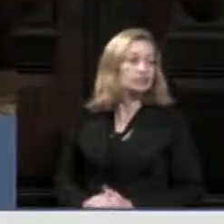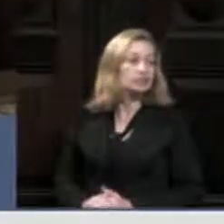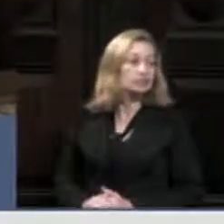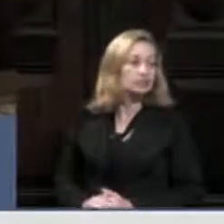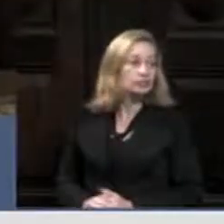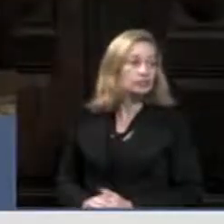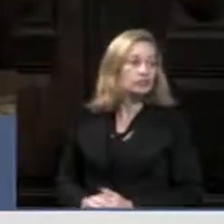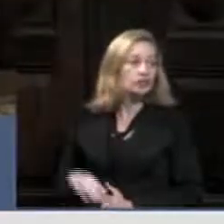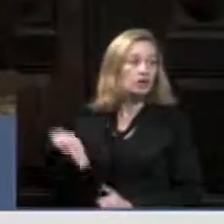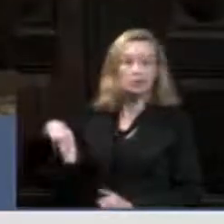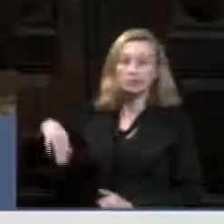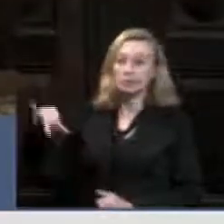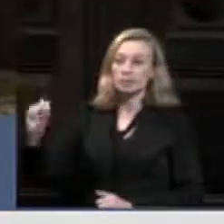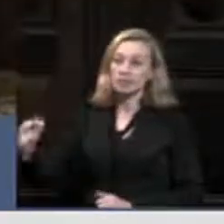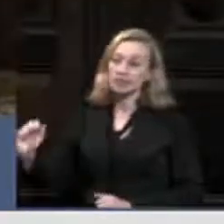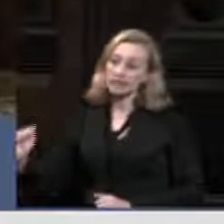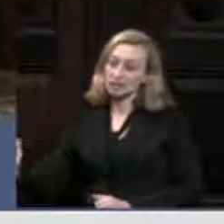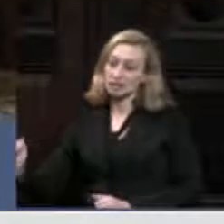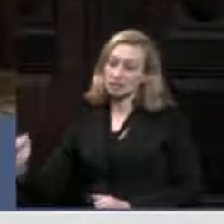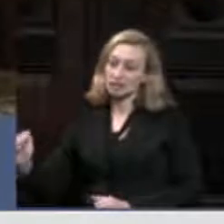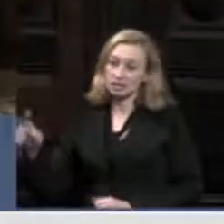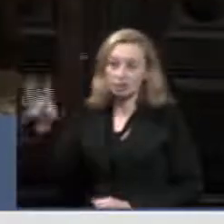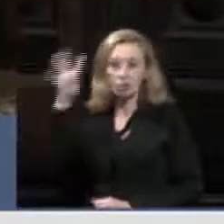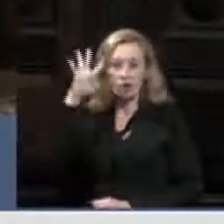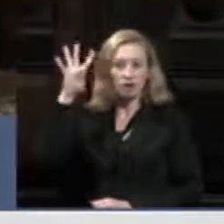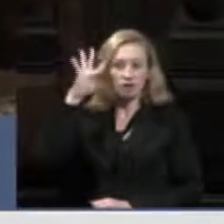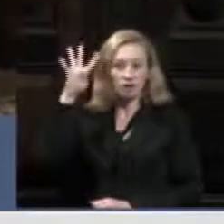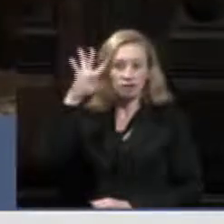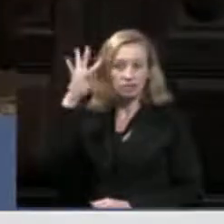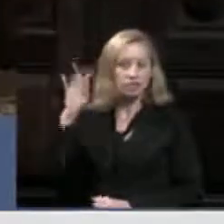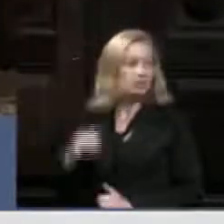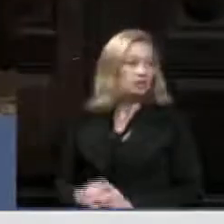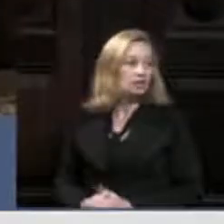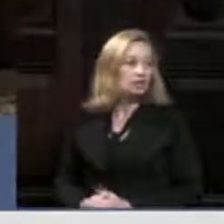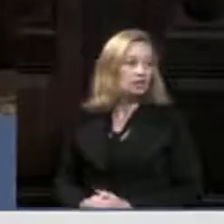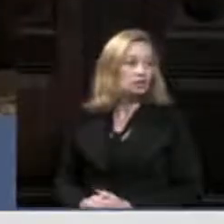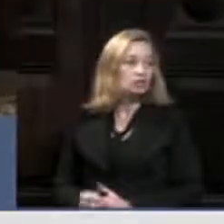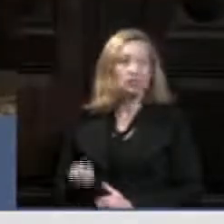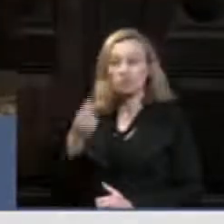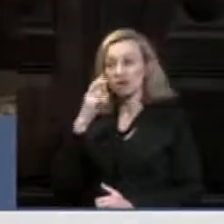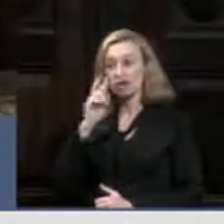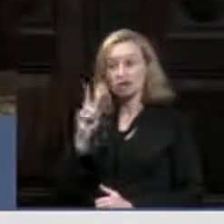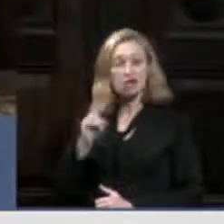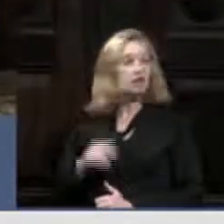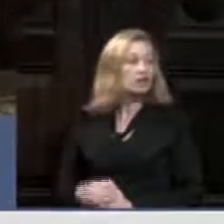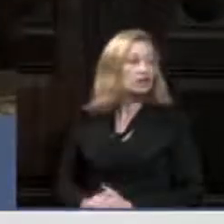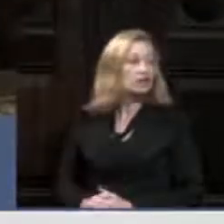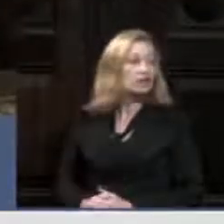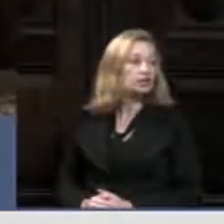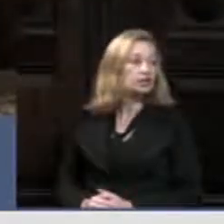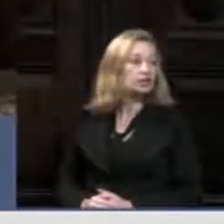numa missa de quarta-feira, o senhor vai assistir